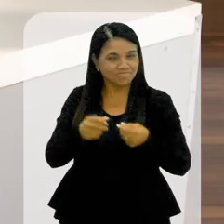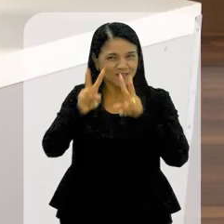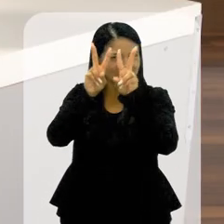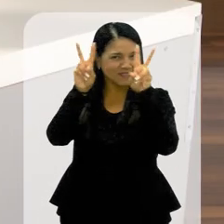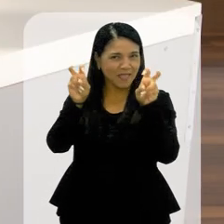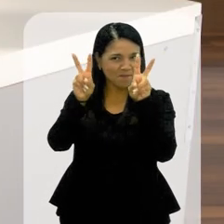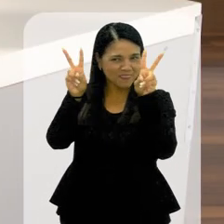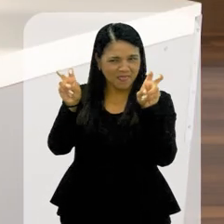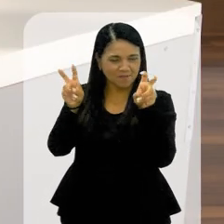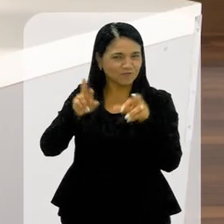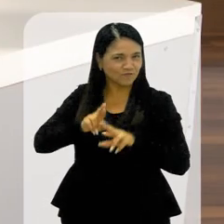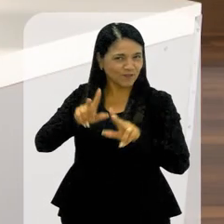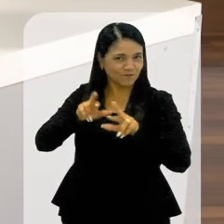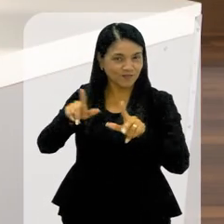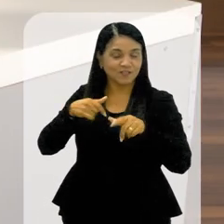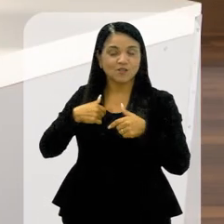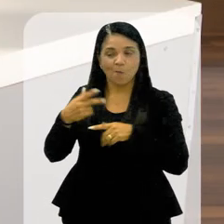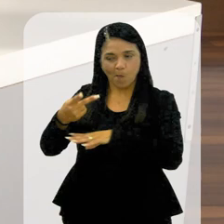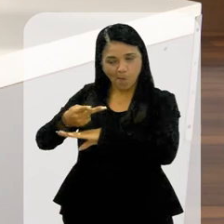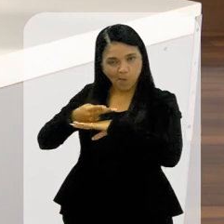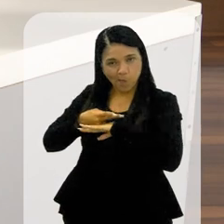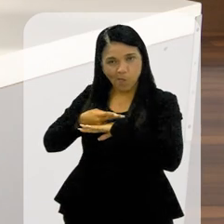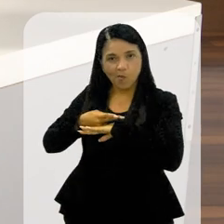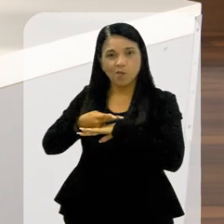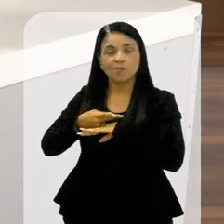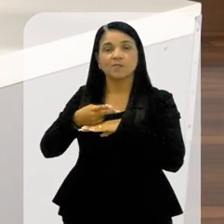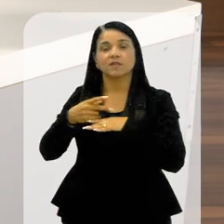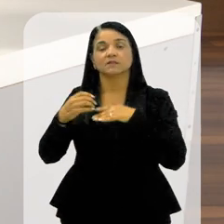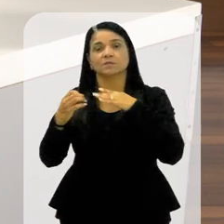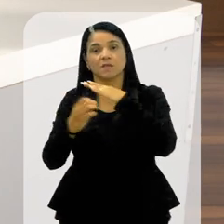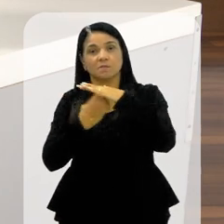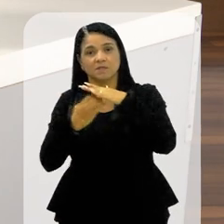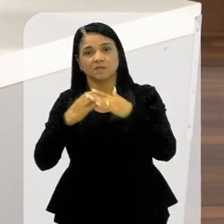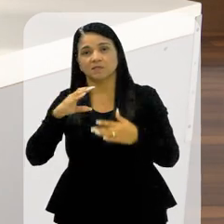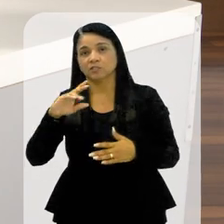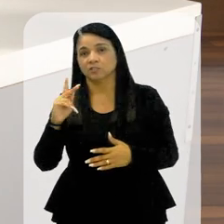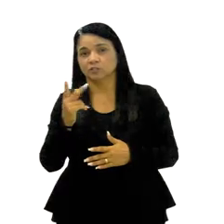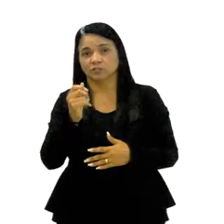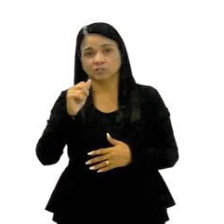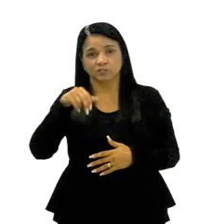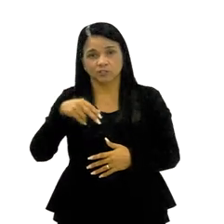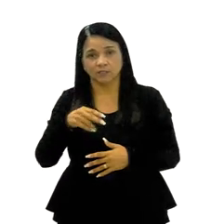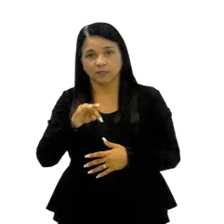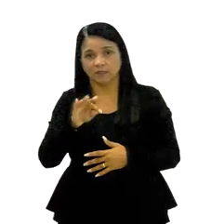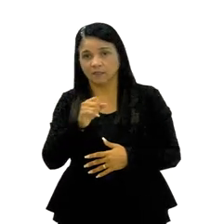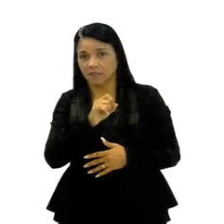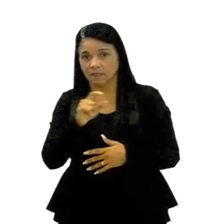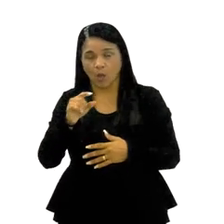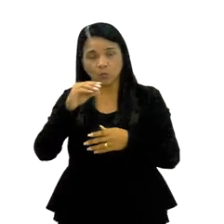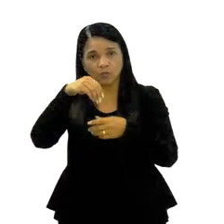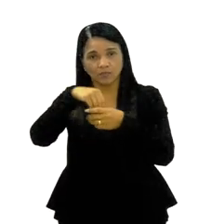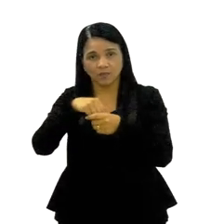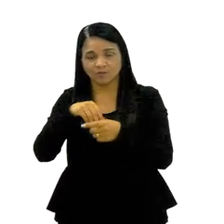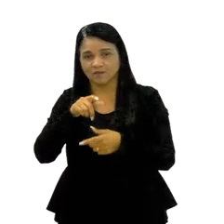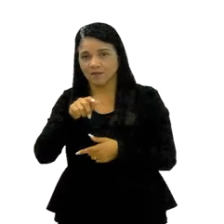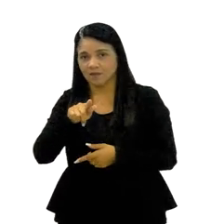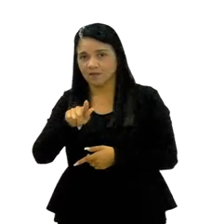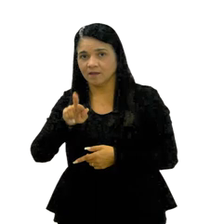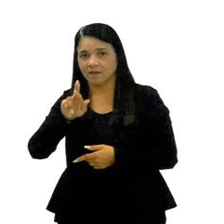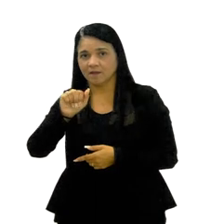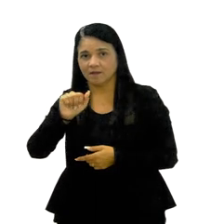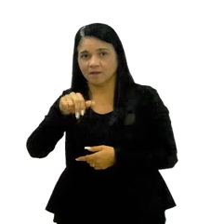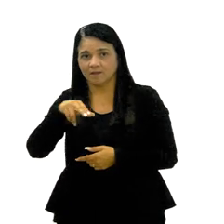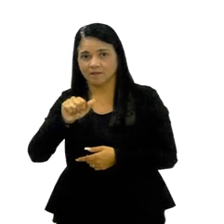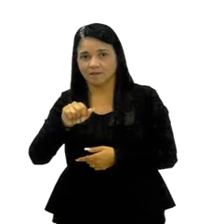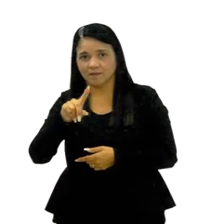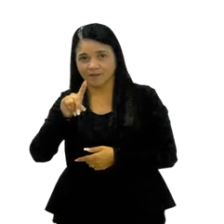vitrines todas temáticas, sabe? Eu fui procurado pela Chantal, que trabalha na Granado, e ela